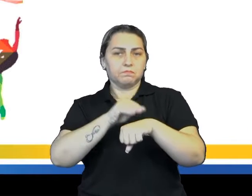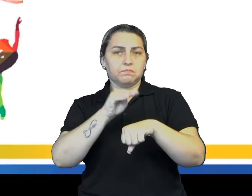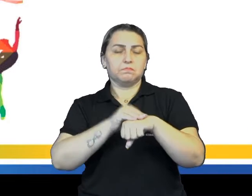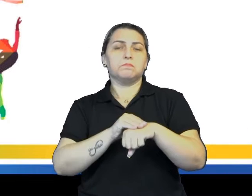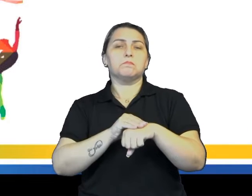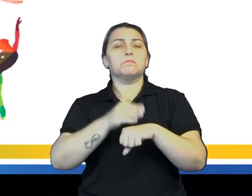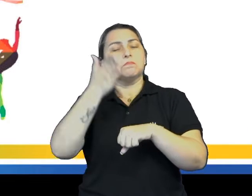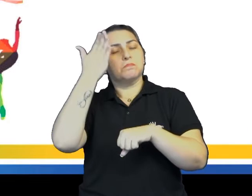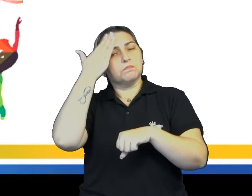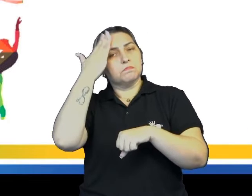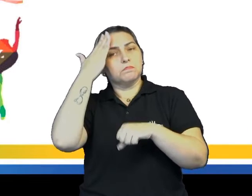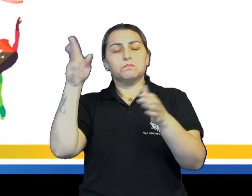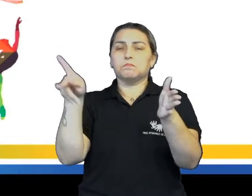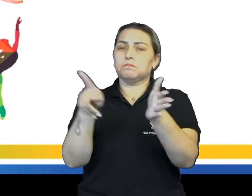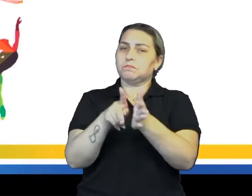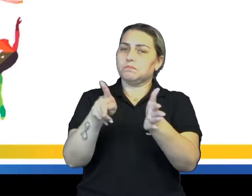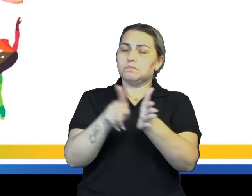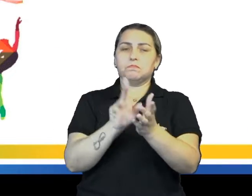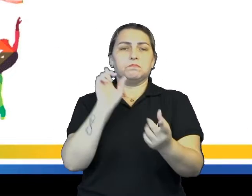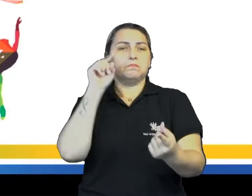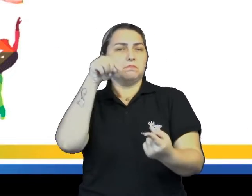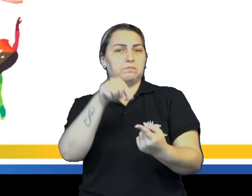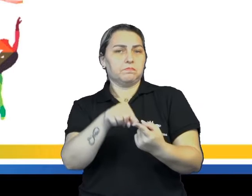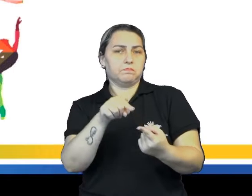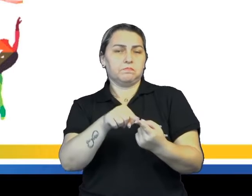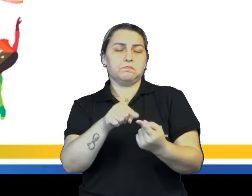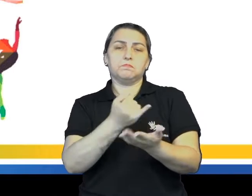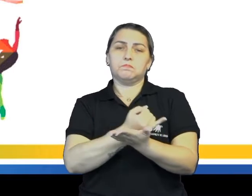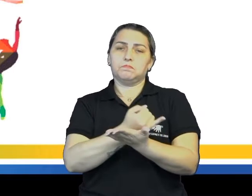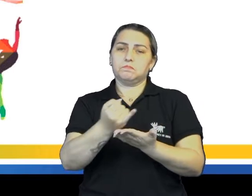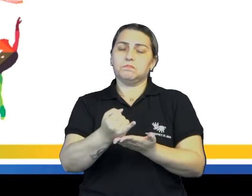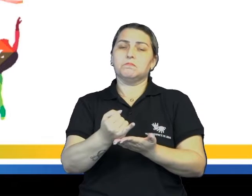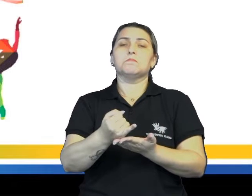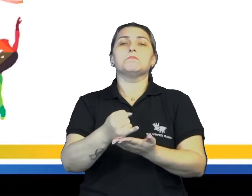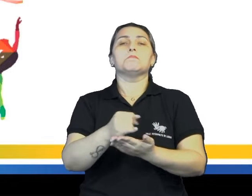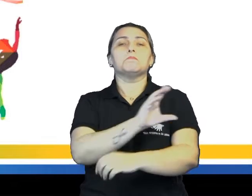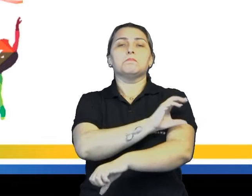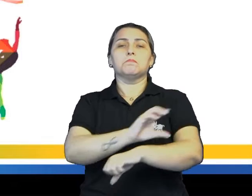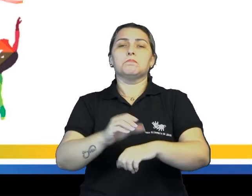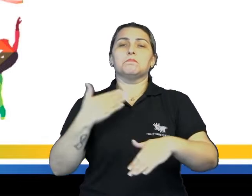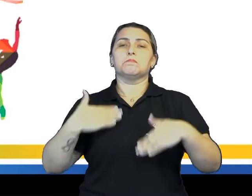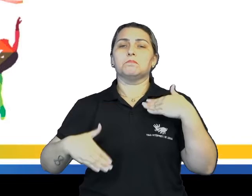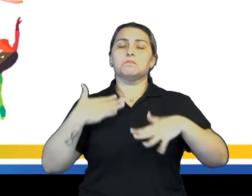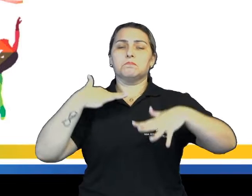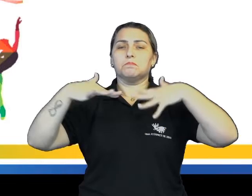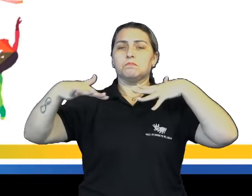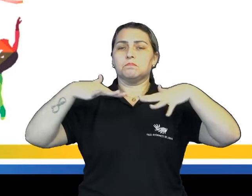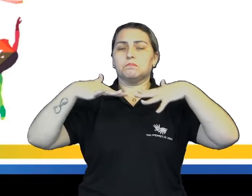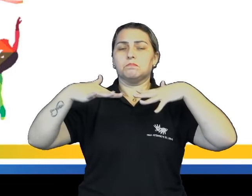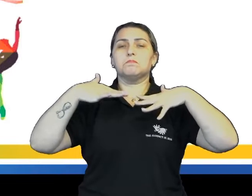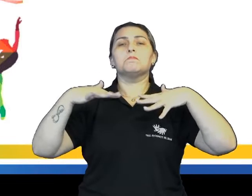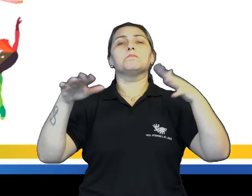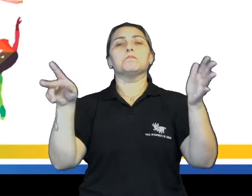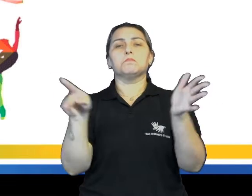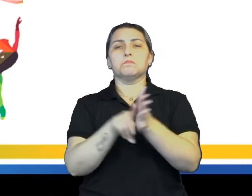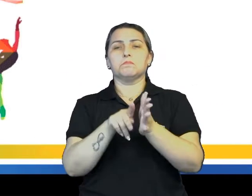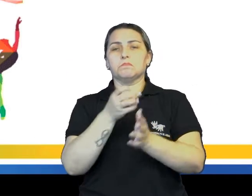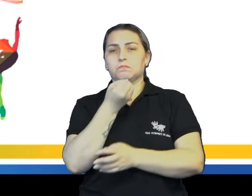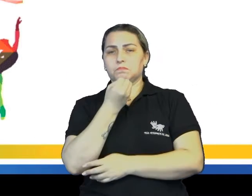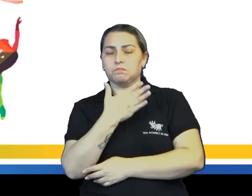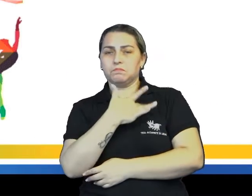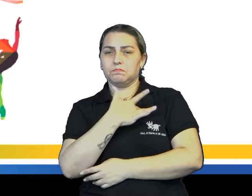de saberes próprios, com o objetivo de introduzir o aluno na cultura corporal de movimento que propicia